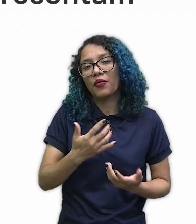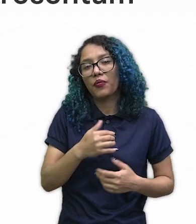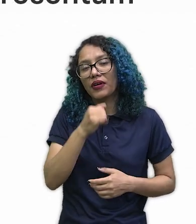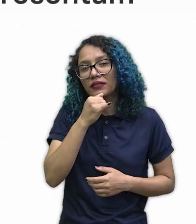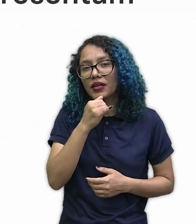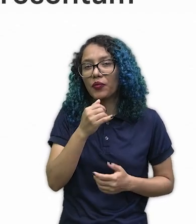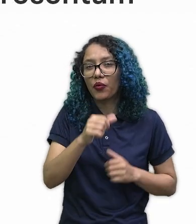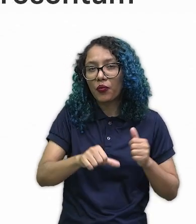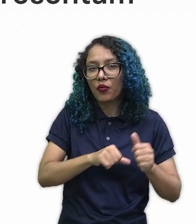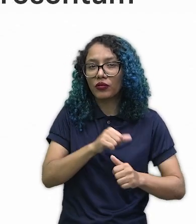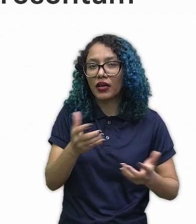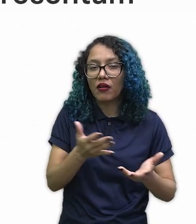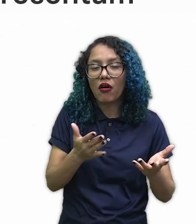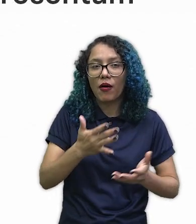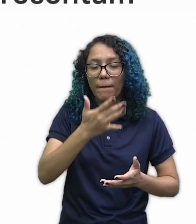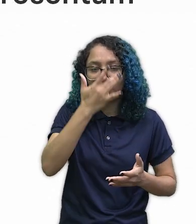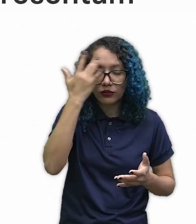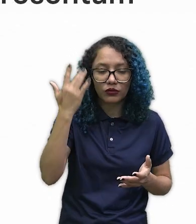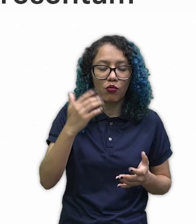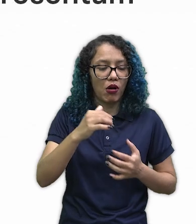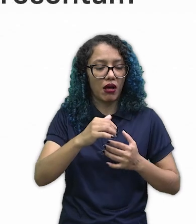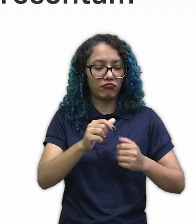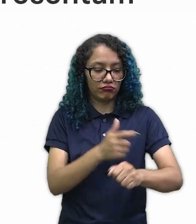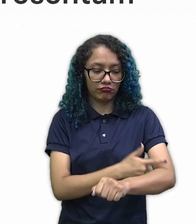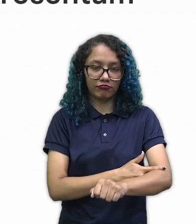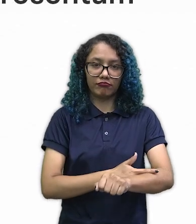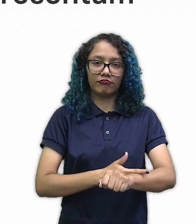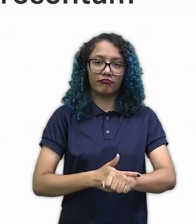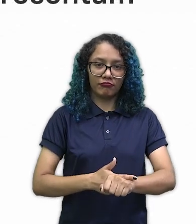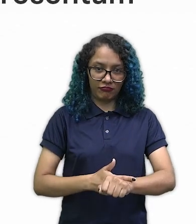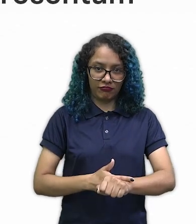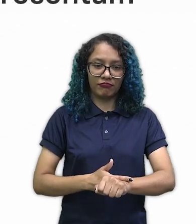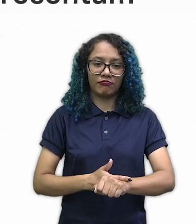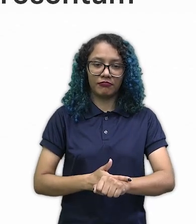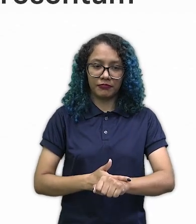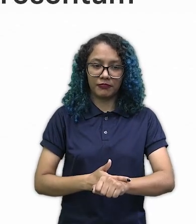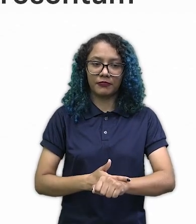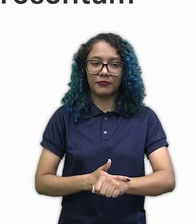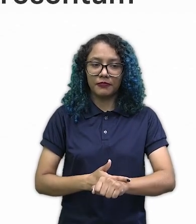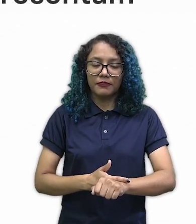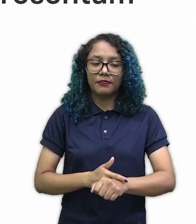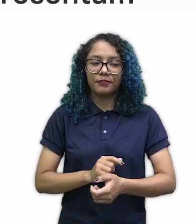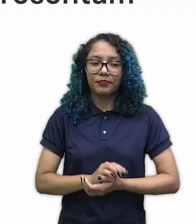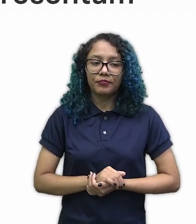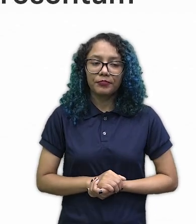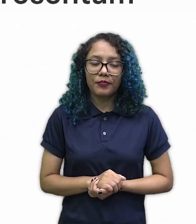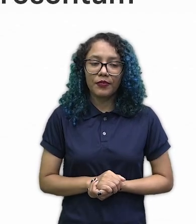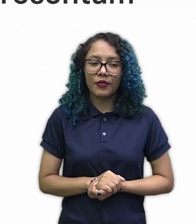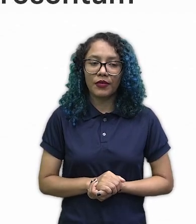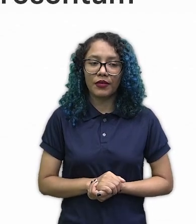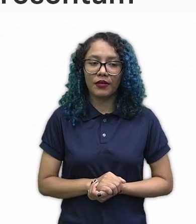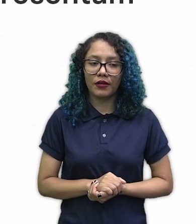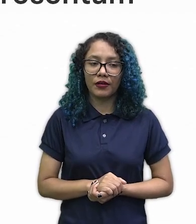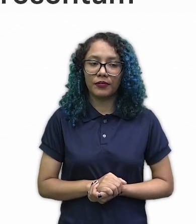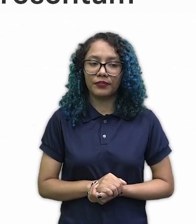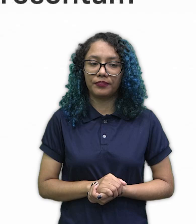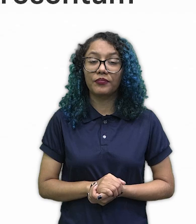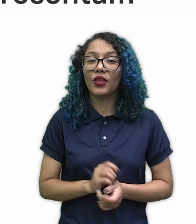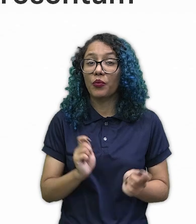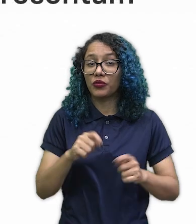mais disciplinado, né? que consiga vencer as